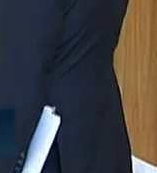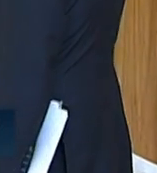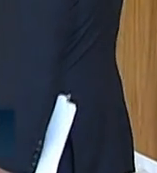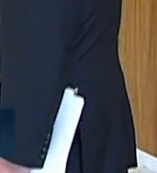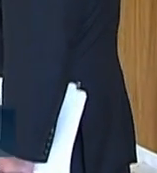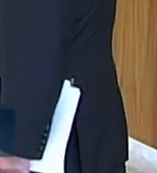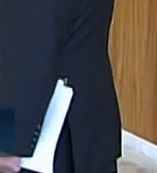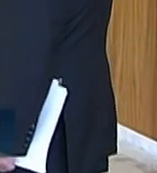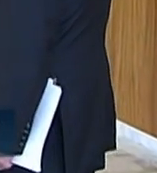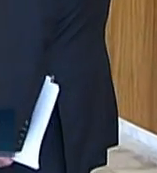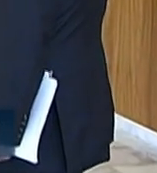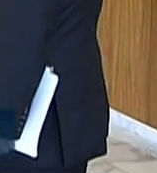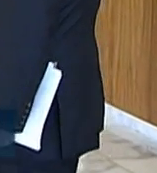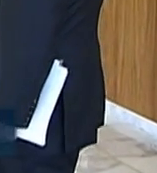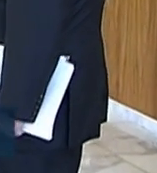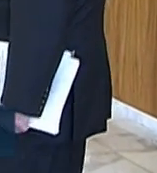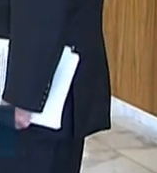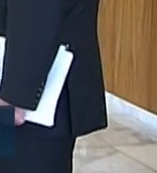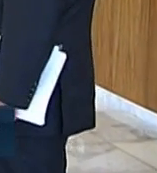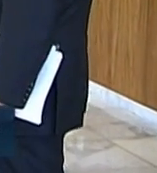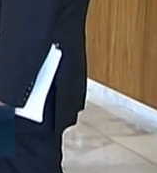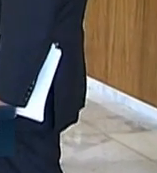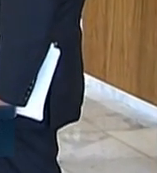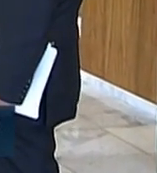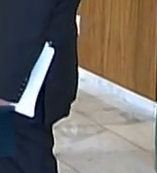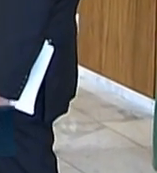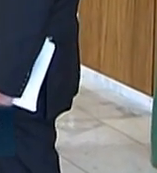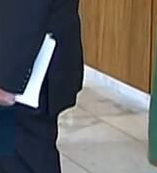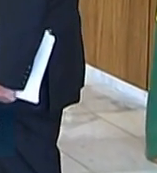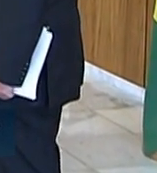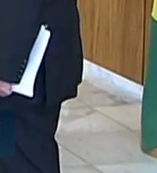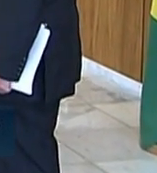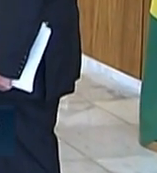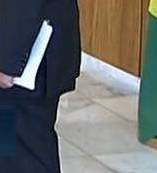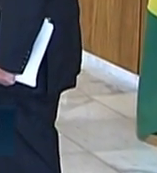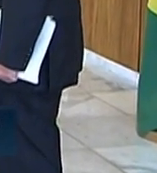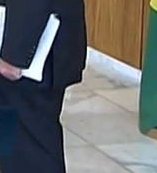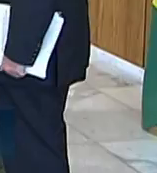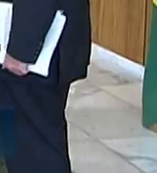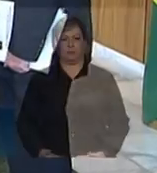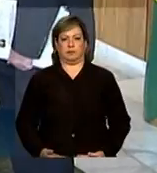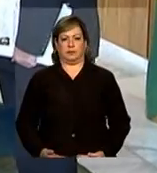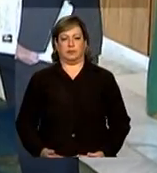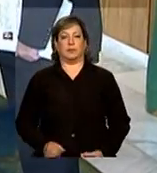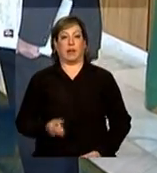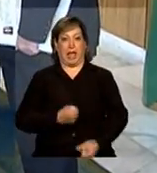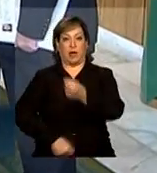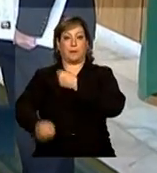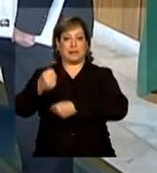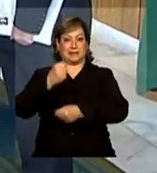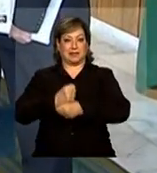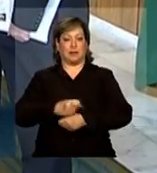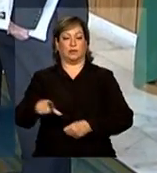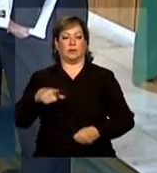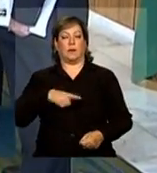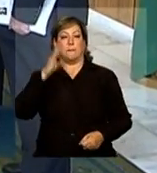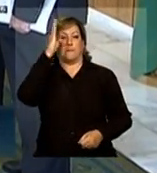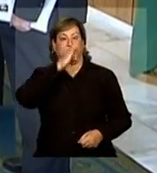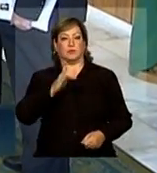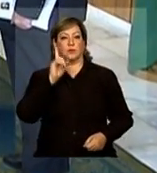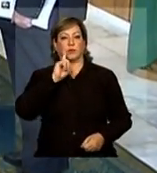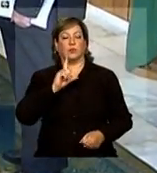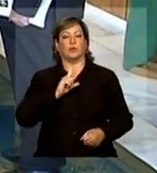No ano passado, Brasil e Estados Unidos anunciaram a criação de um grupo de trabalho para estudar, então, a possibilidade